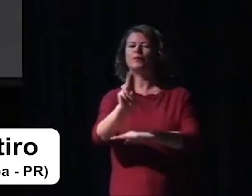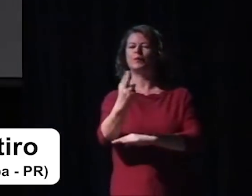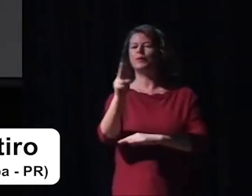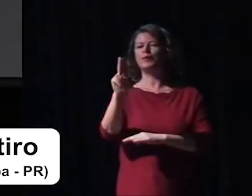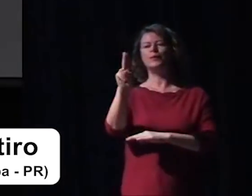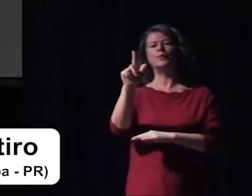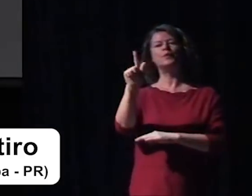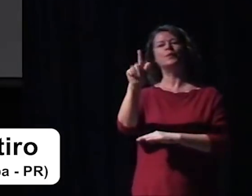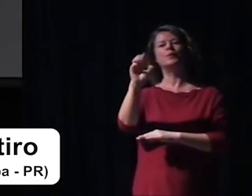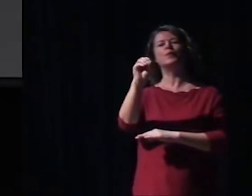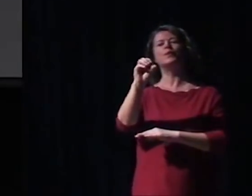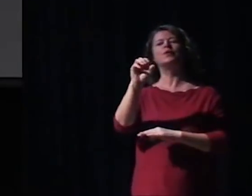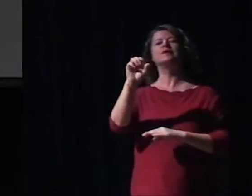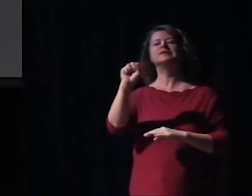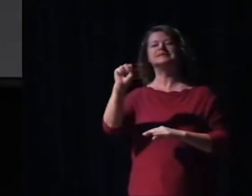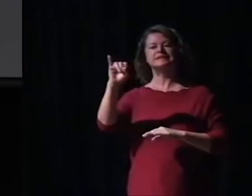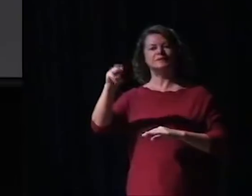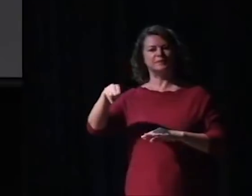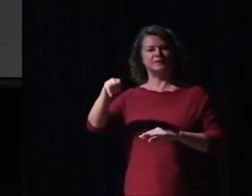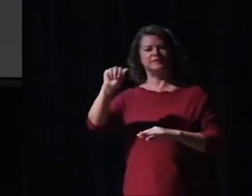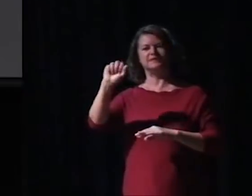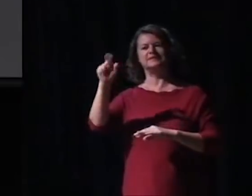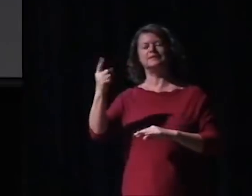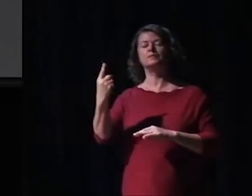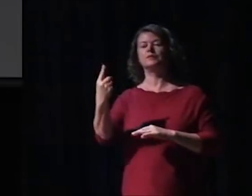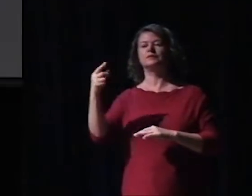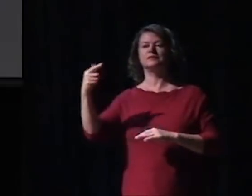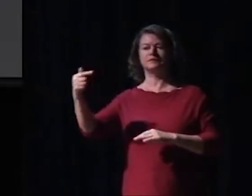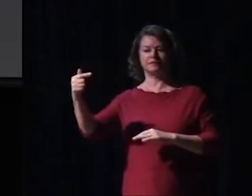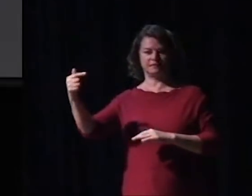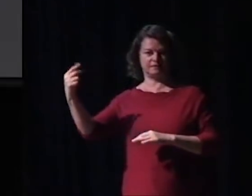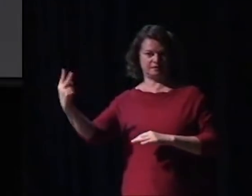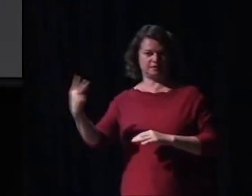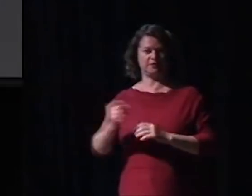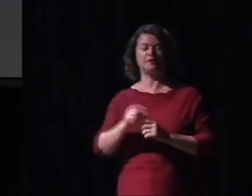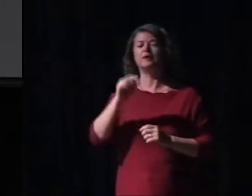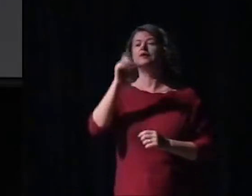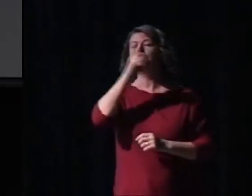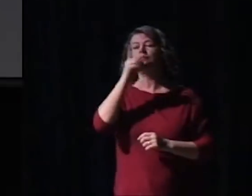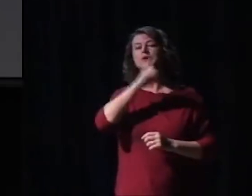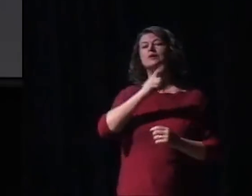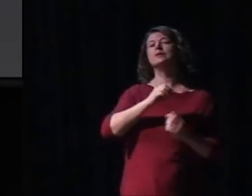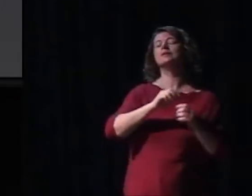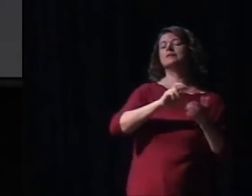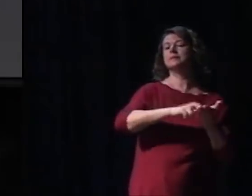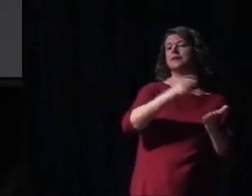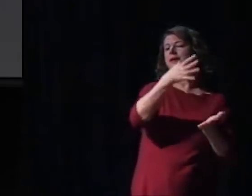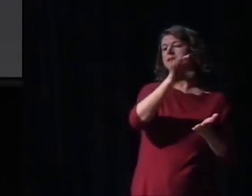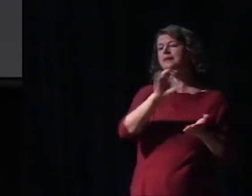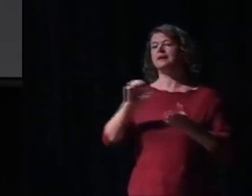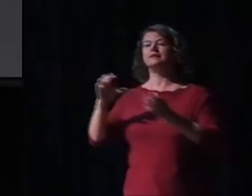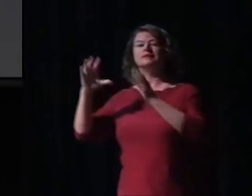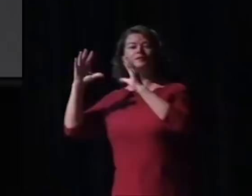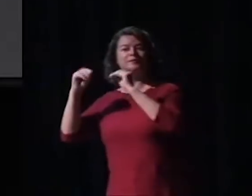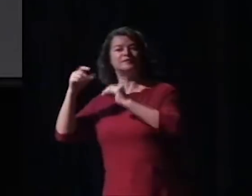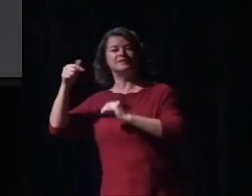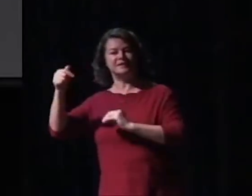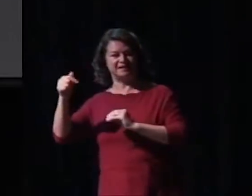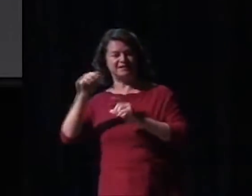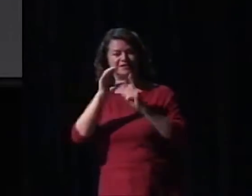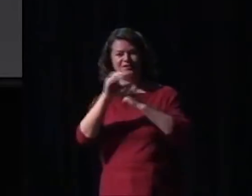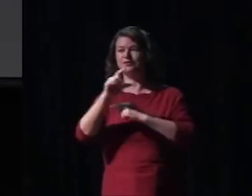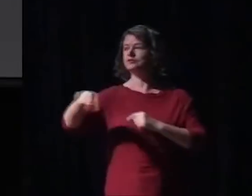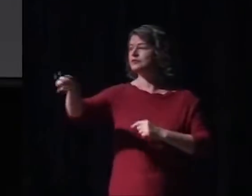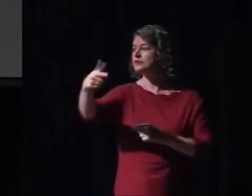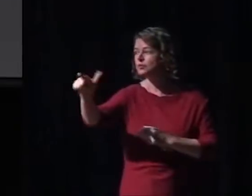na frente, cultos aos domingos às 10 às 19 horas, e quando você estiver aqui em Curitiba, venha nos visitar. Se você é de Curitiba e está desigrejado,